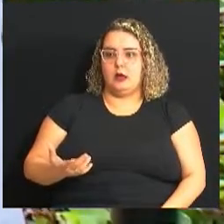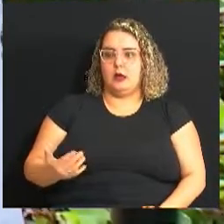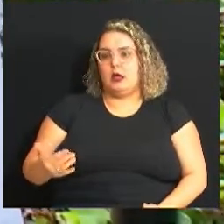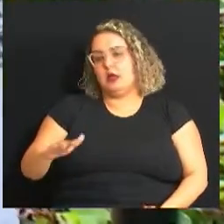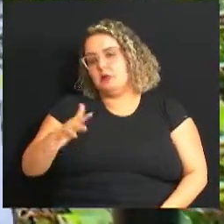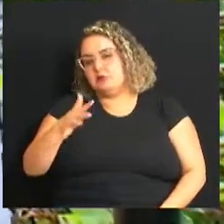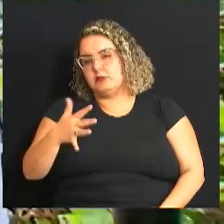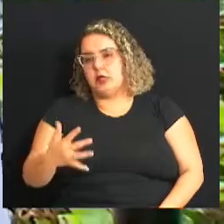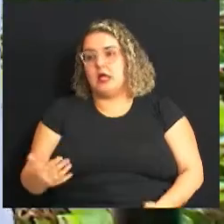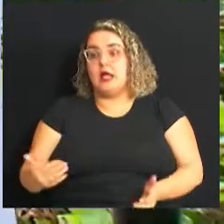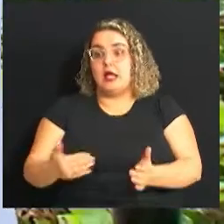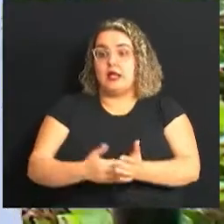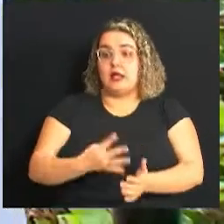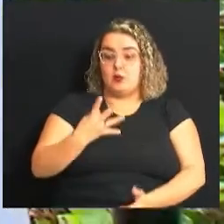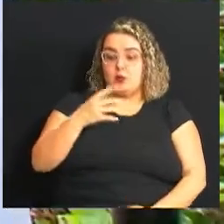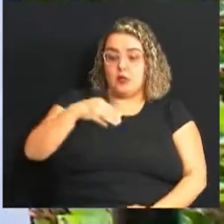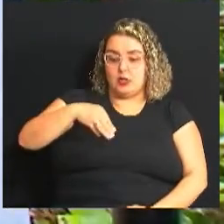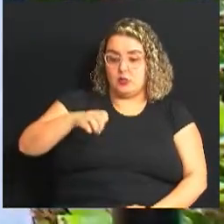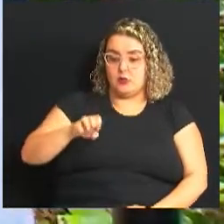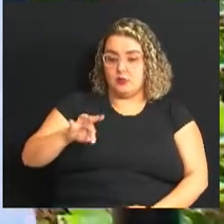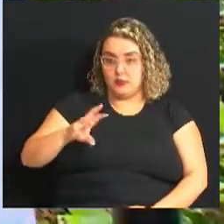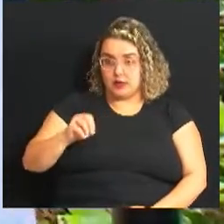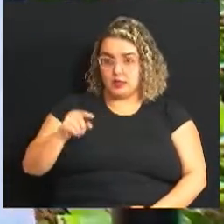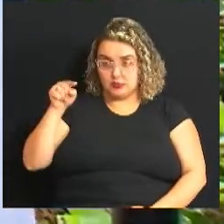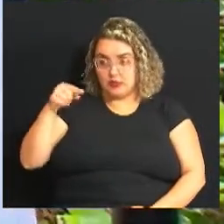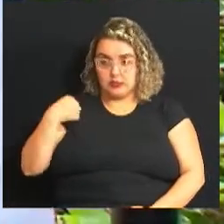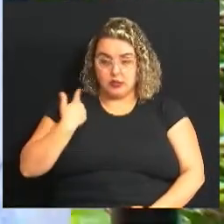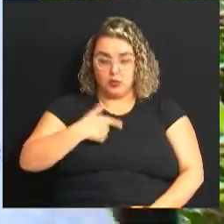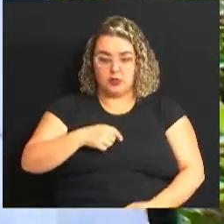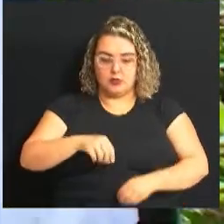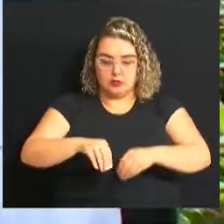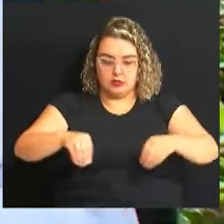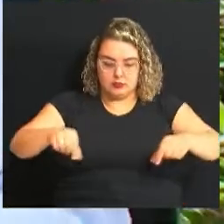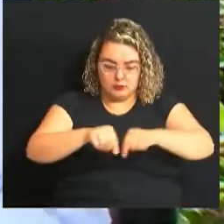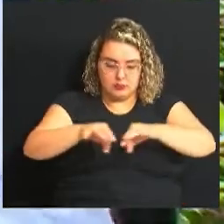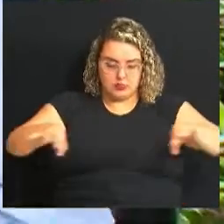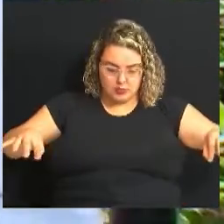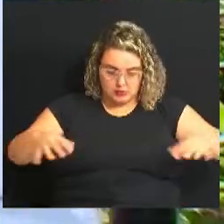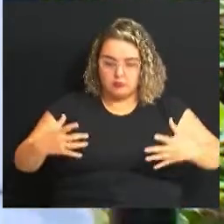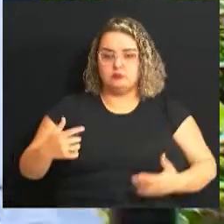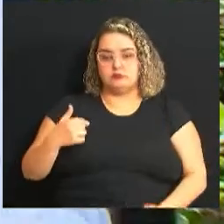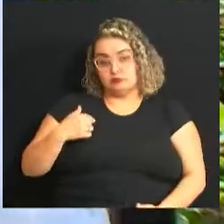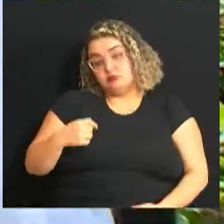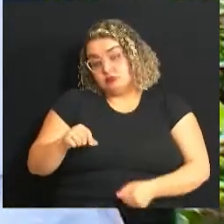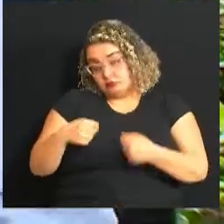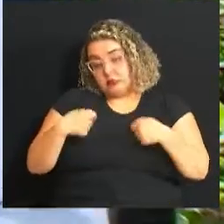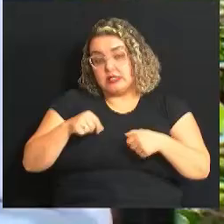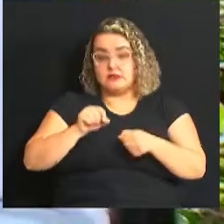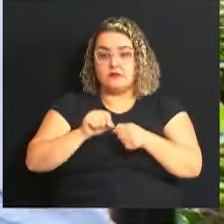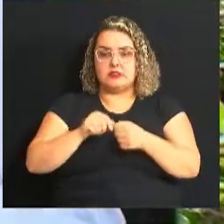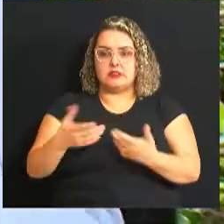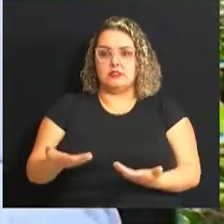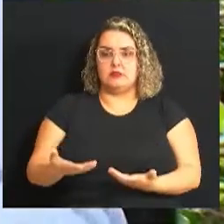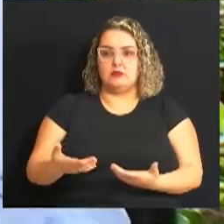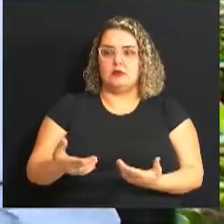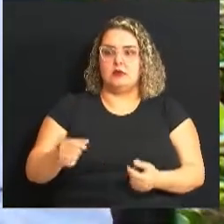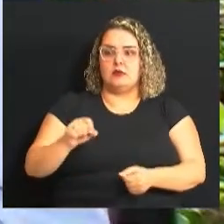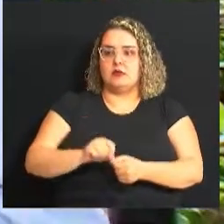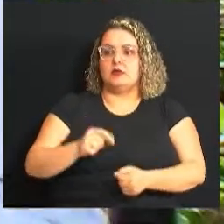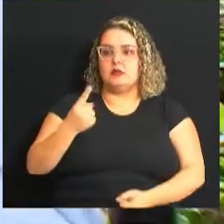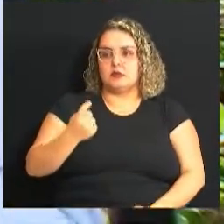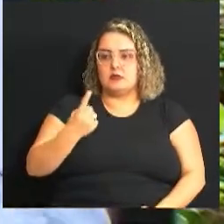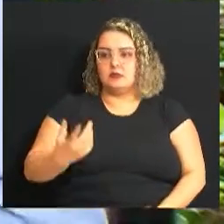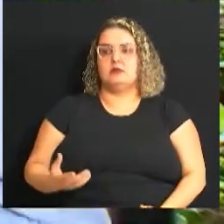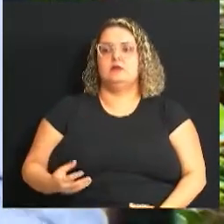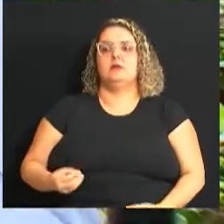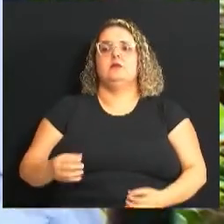menos 4 metros de comprimento, essa nossa, e tem que pesar isso. Então é feito uma operação, porque faz de uma vez só. Tem que